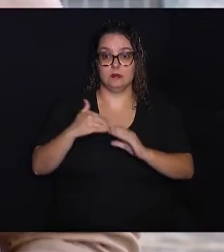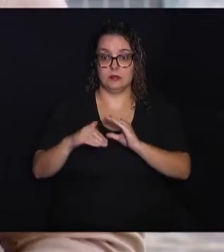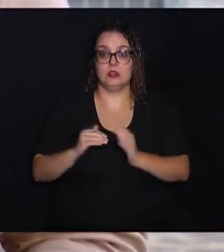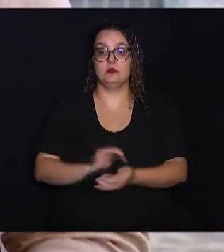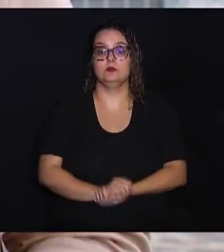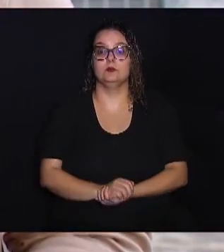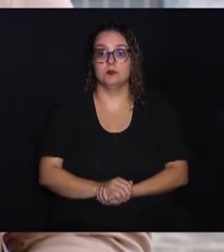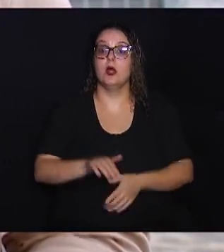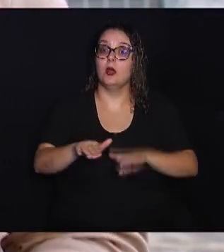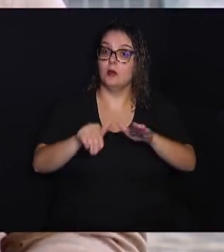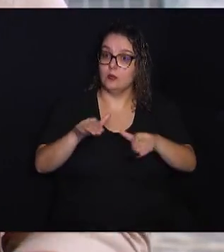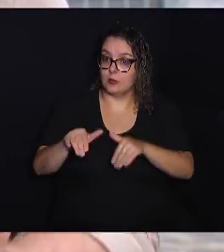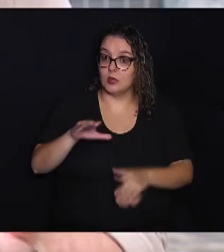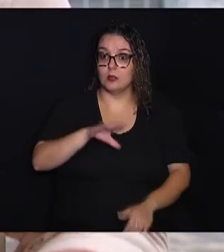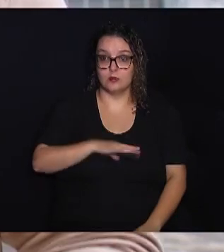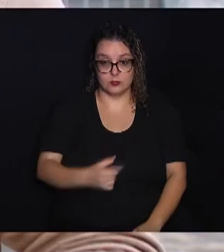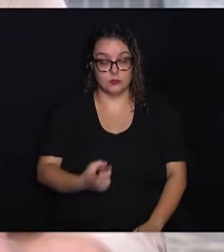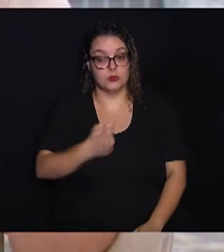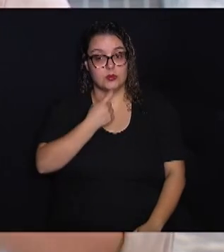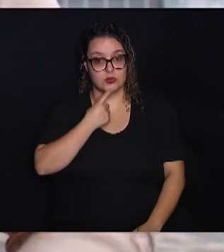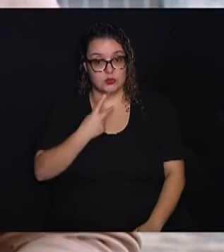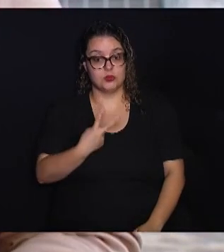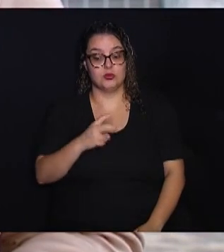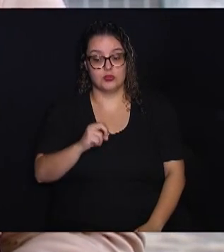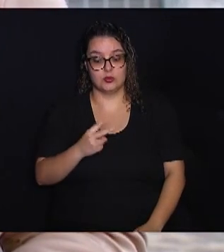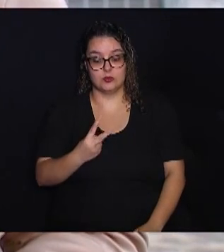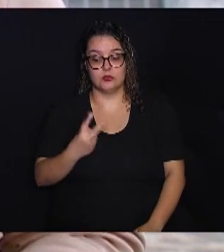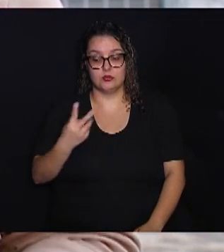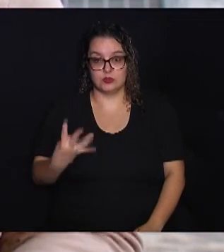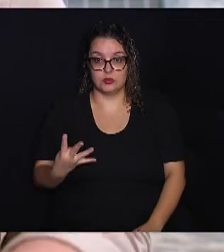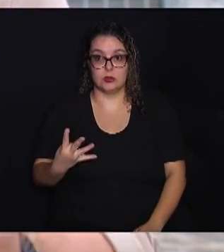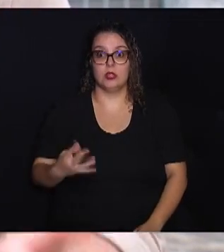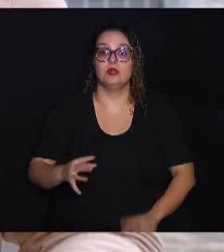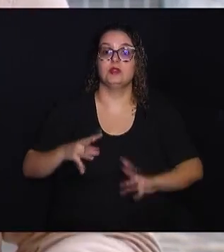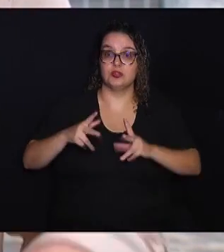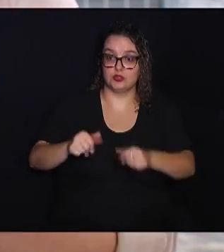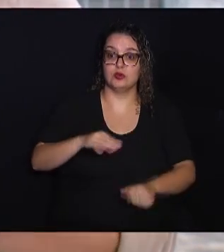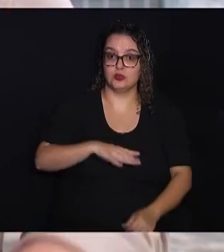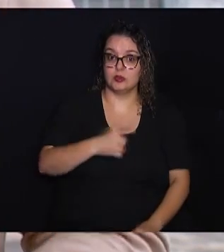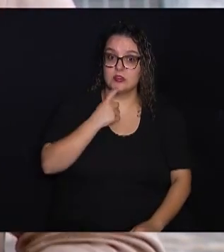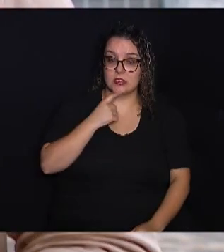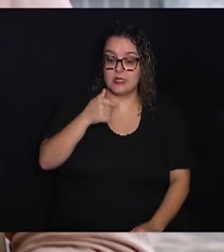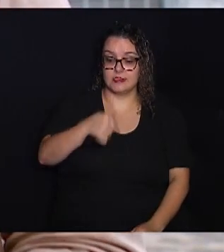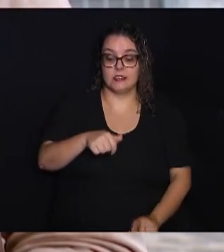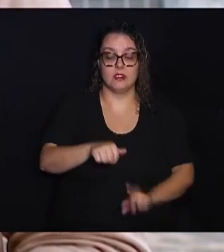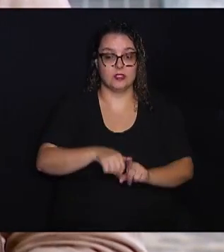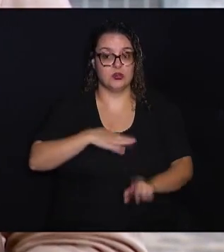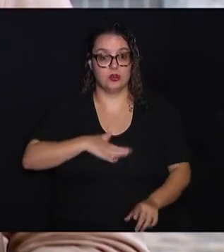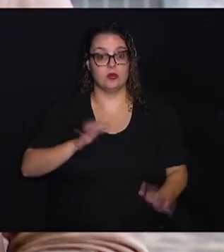para as eleições municipais de 2024 terminou no dia 7 de agosto. A